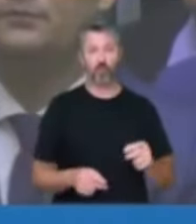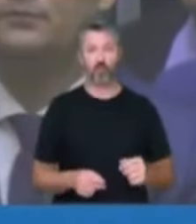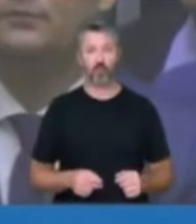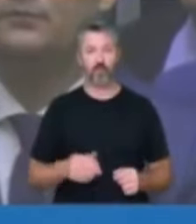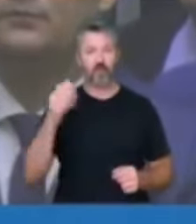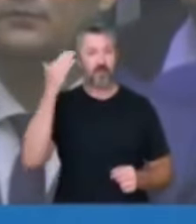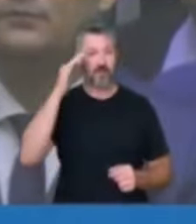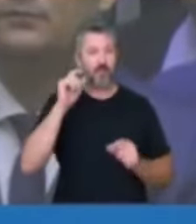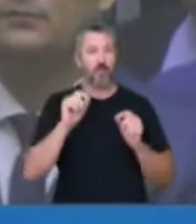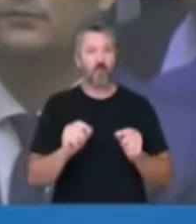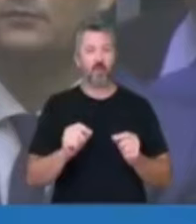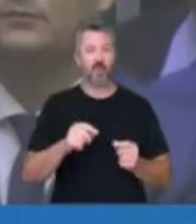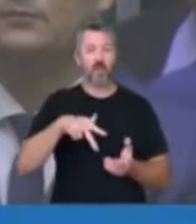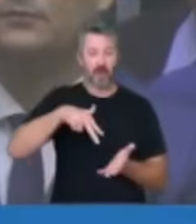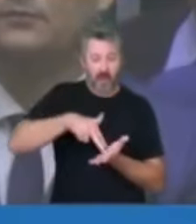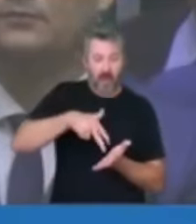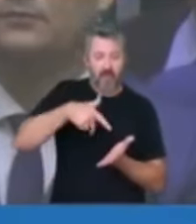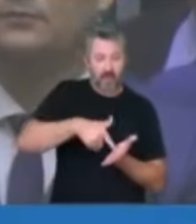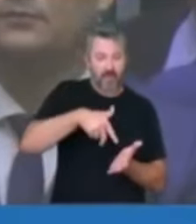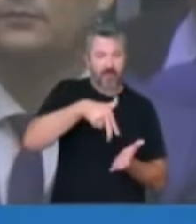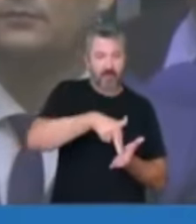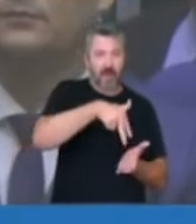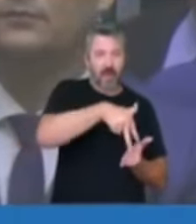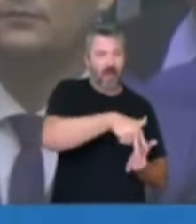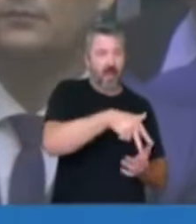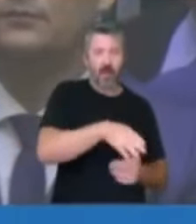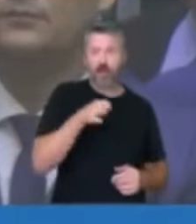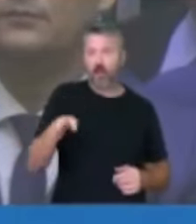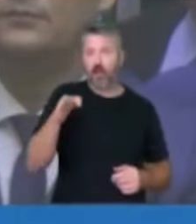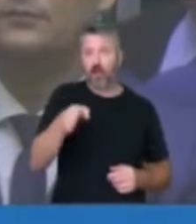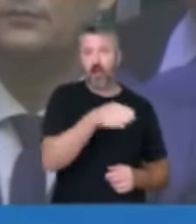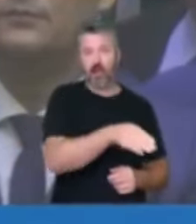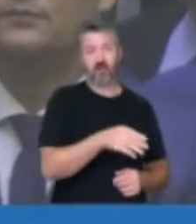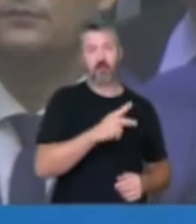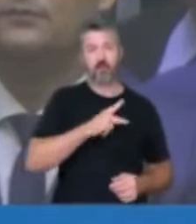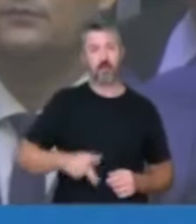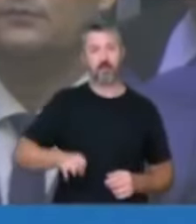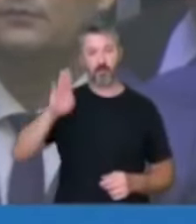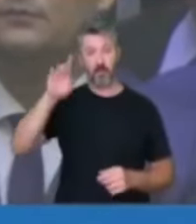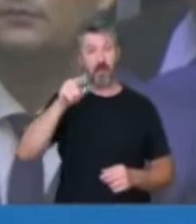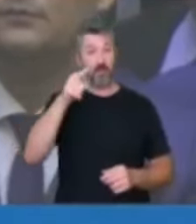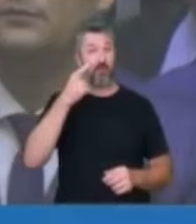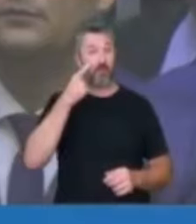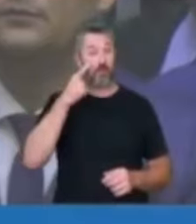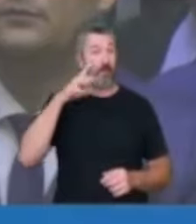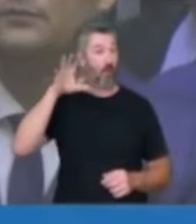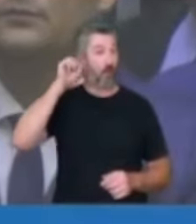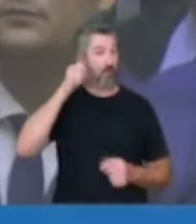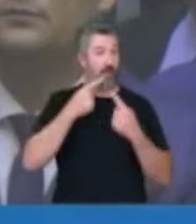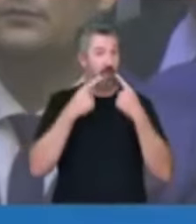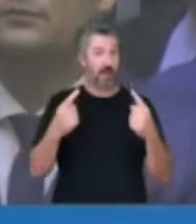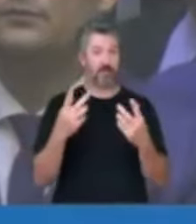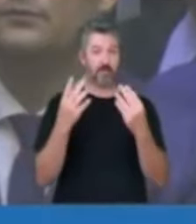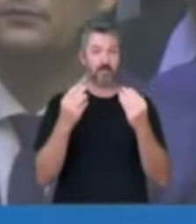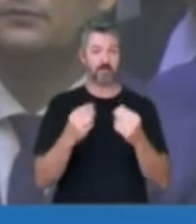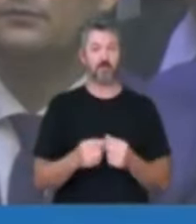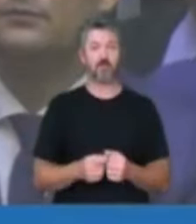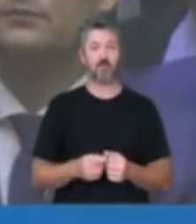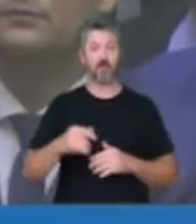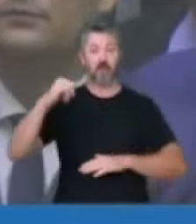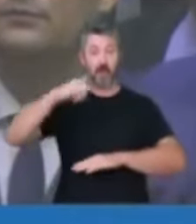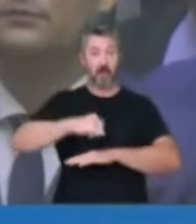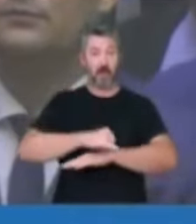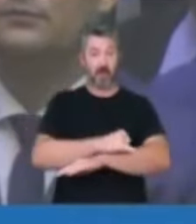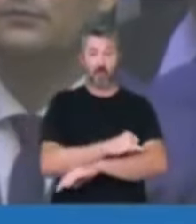que quer gastar sola de sapato numa campanha presidencial E aí você vai ouvir muita reclamação que vai fazer aquele aeroporto de Roma